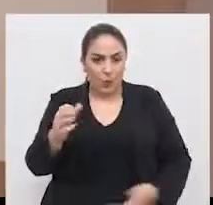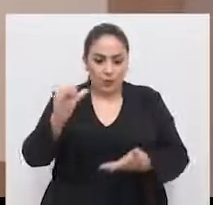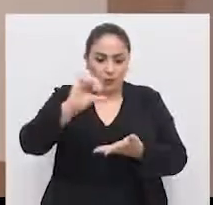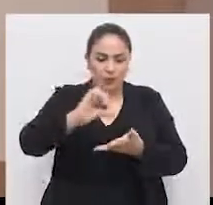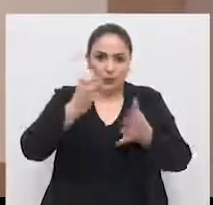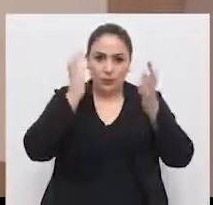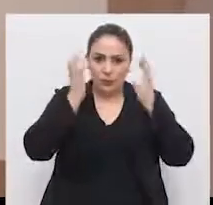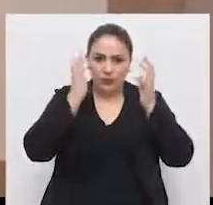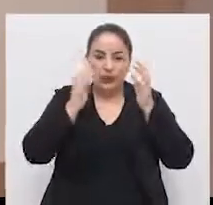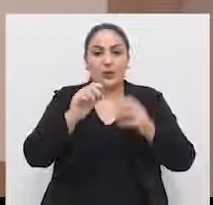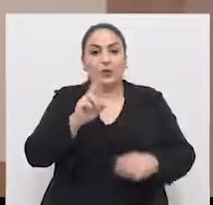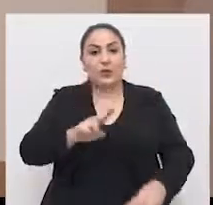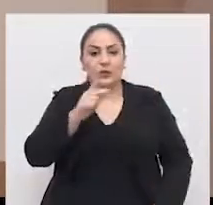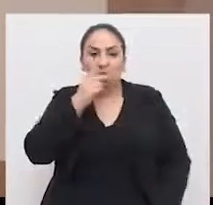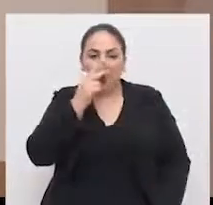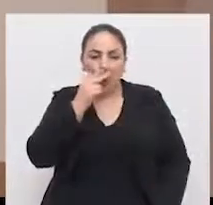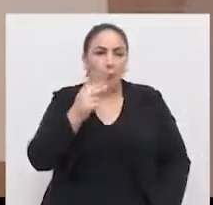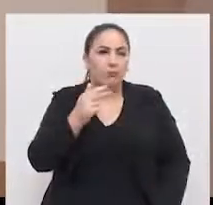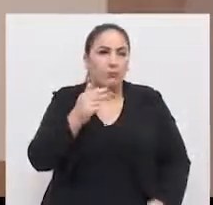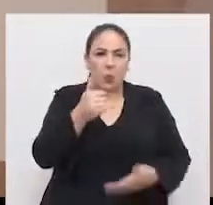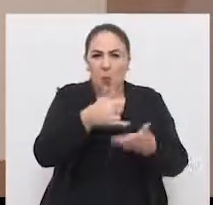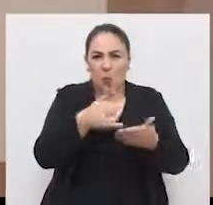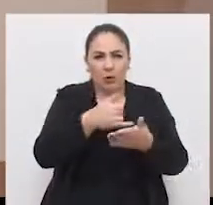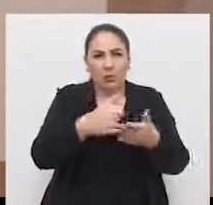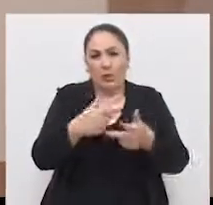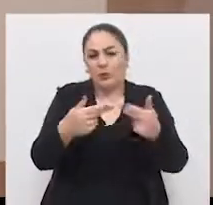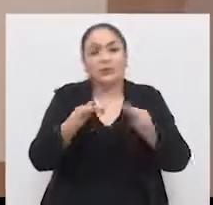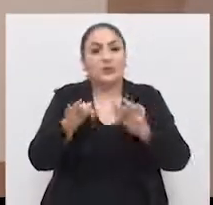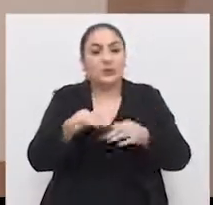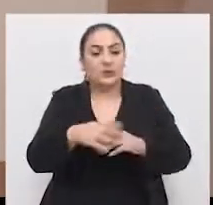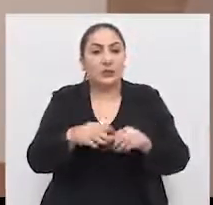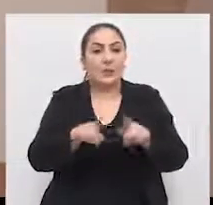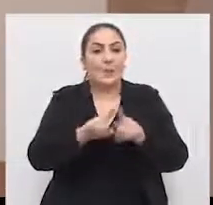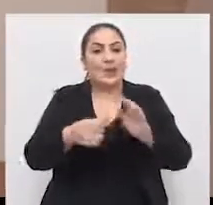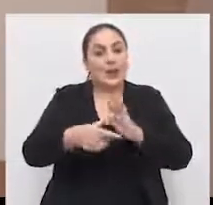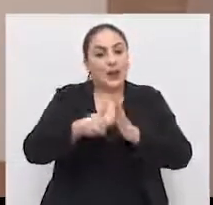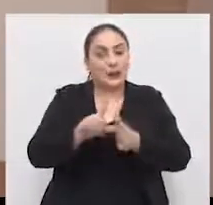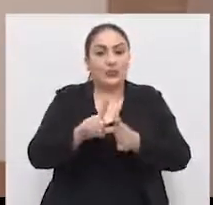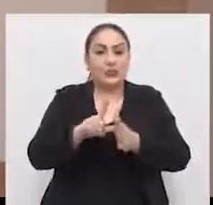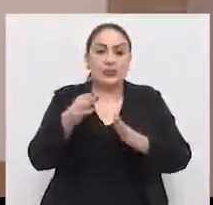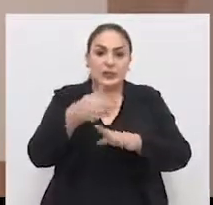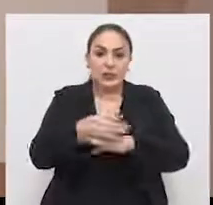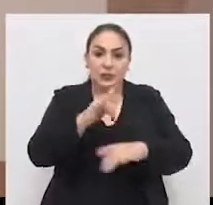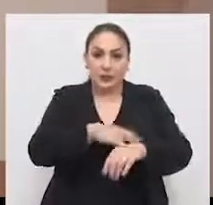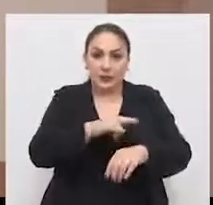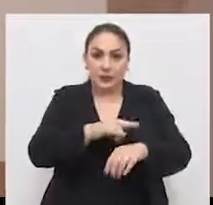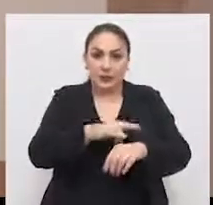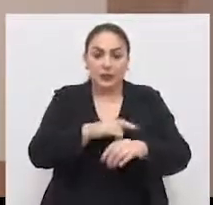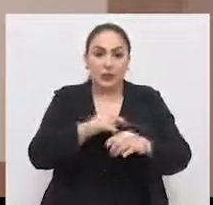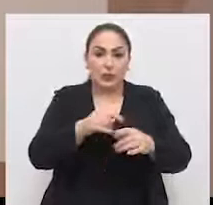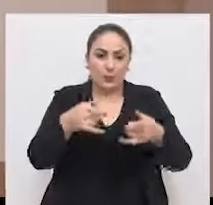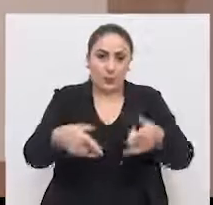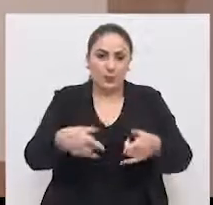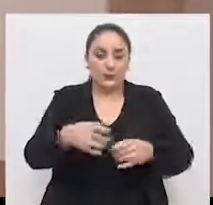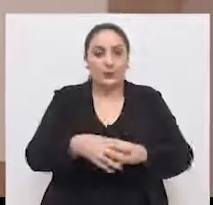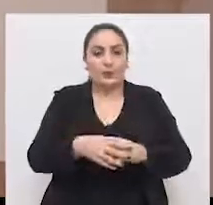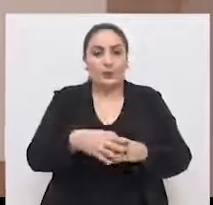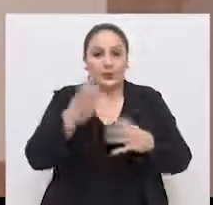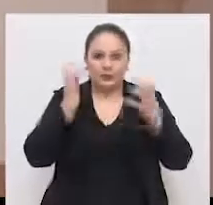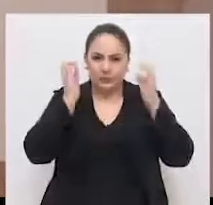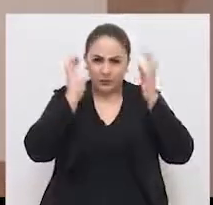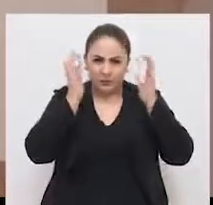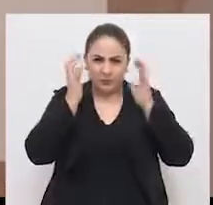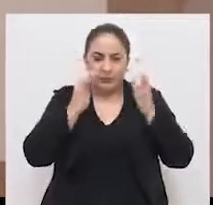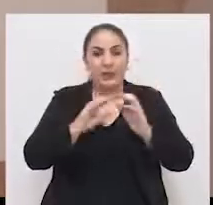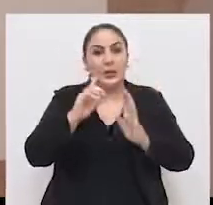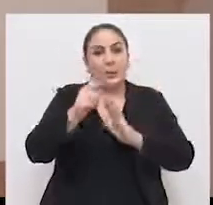se fosse um sérum, um óleo, um finalizador, mas antes de entrar no banho. Em seguida,